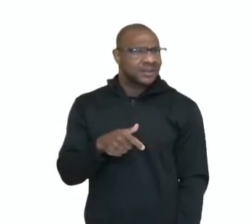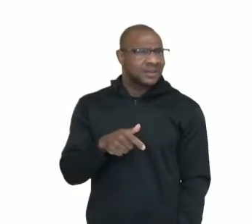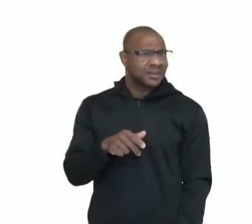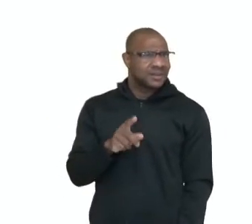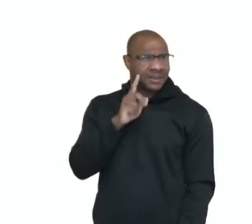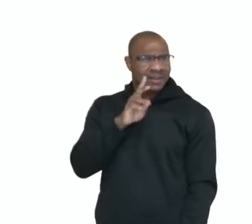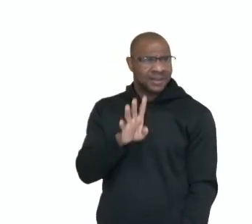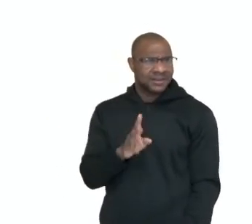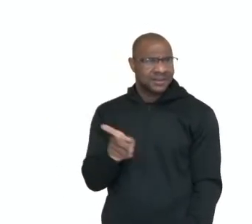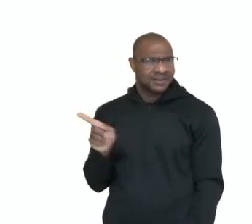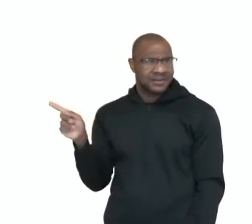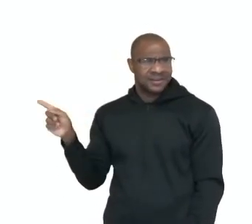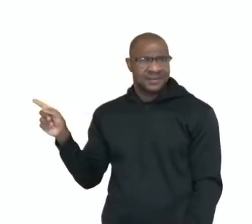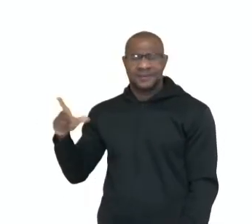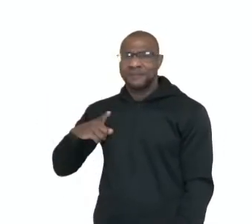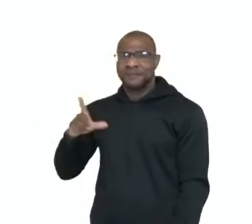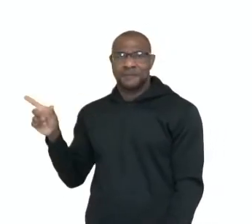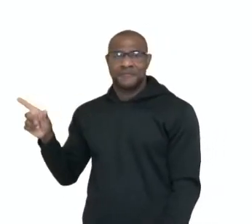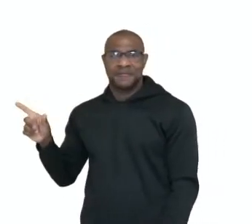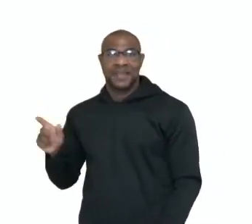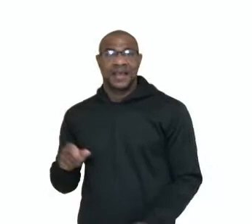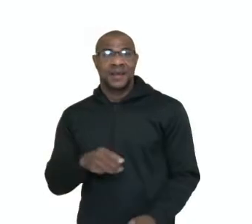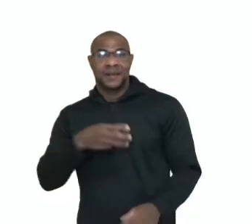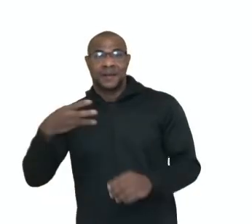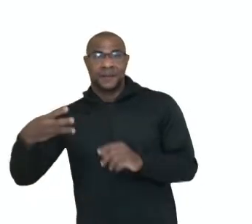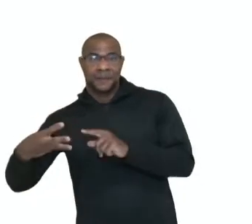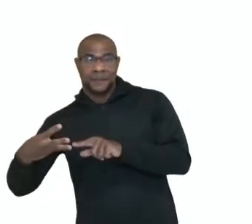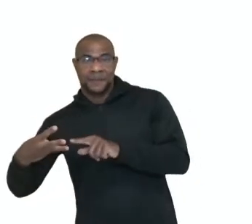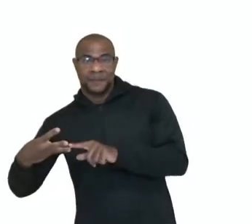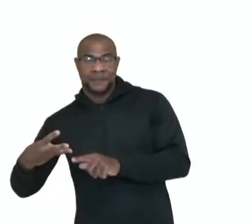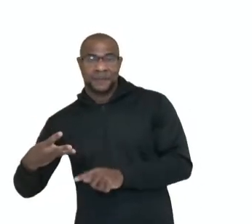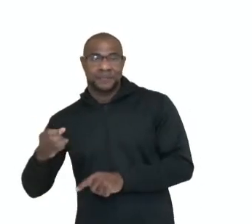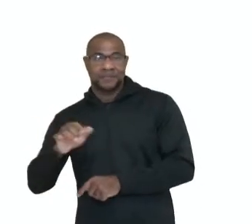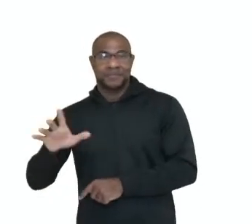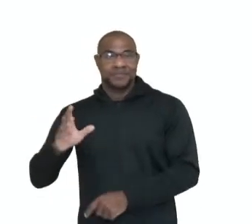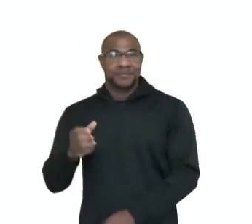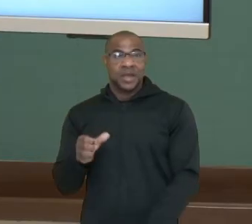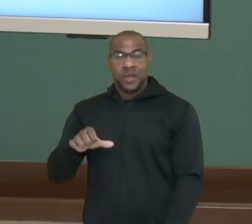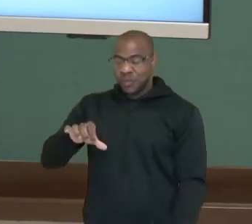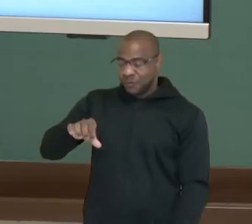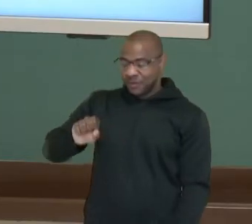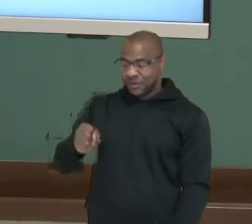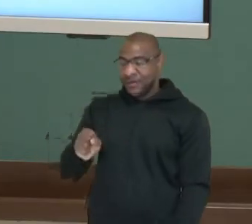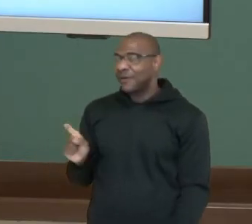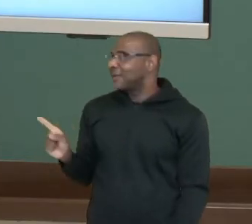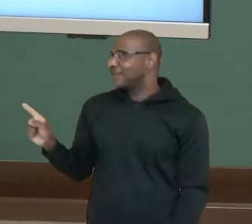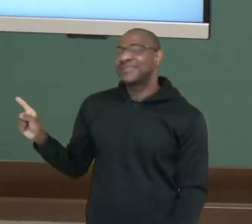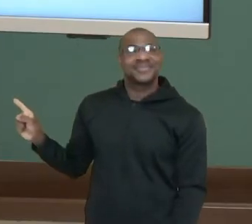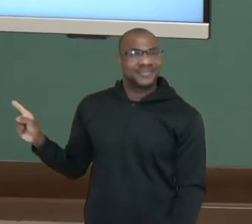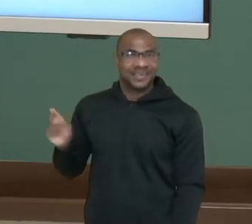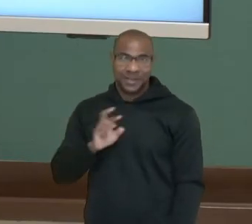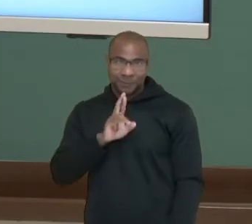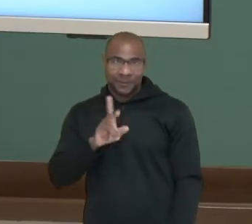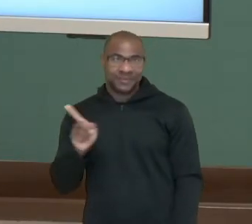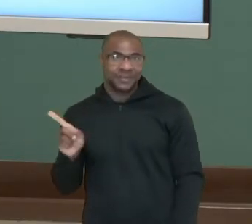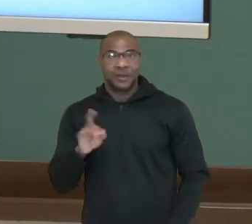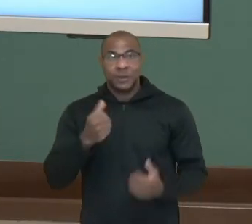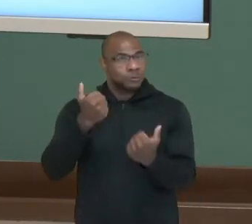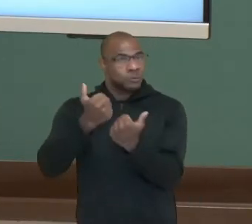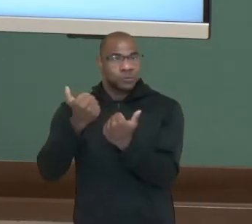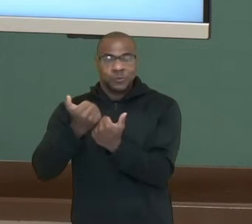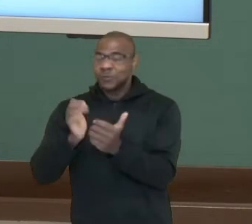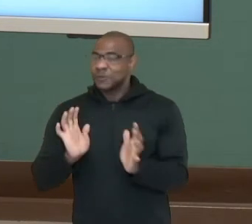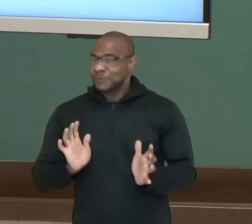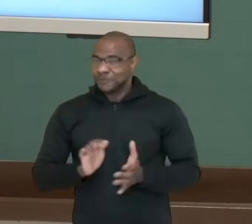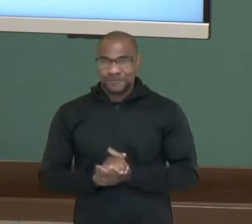primeiro multiplica 8 vezes 12 mais 2, 98. Tranquilo? Ficou